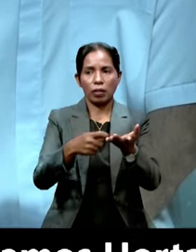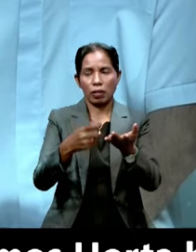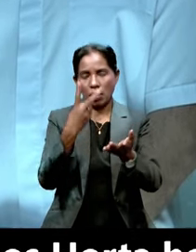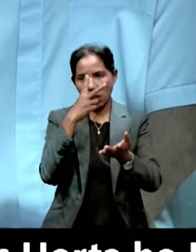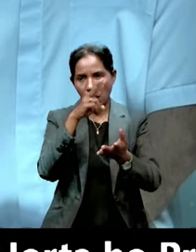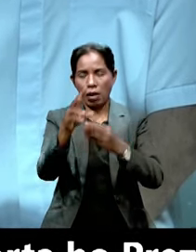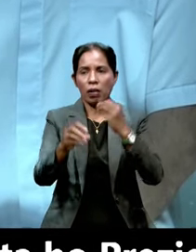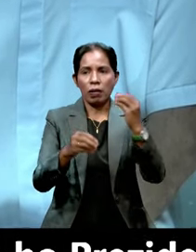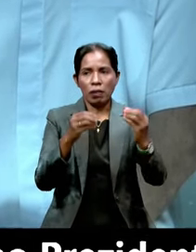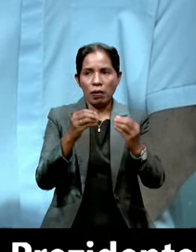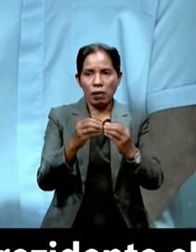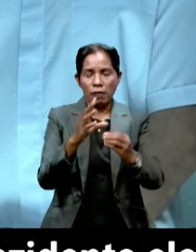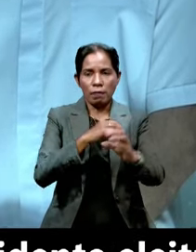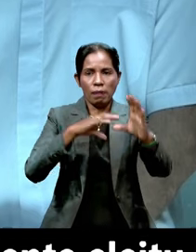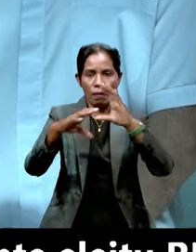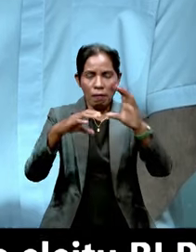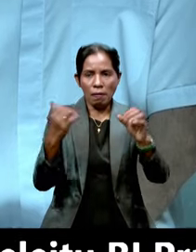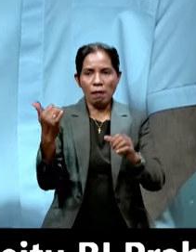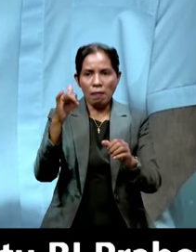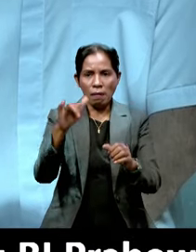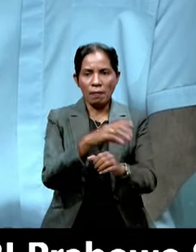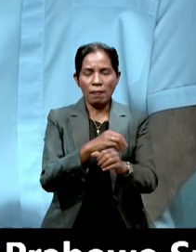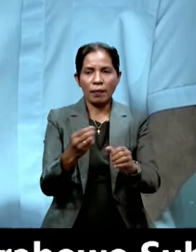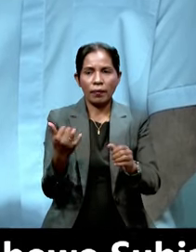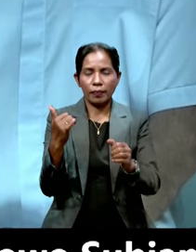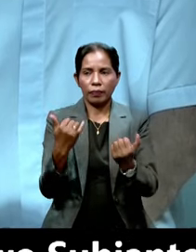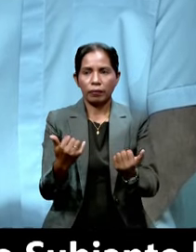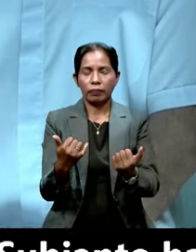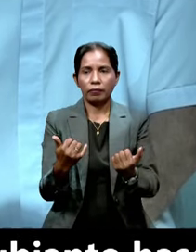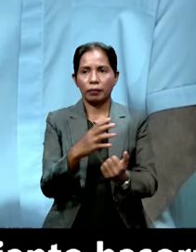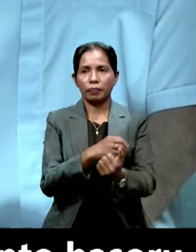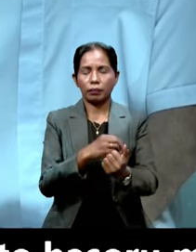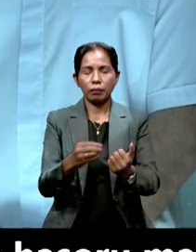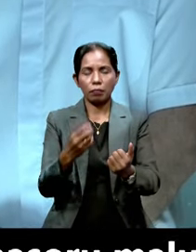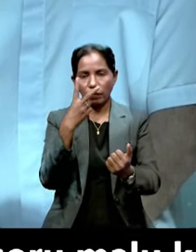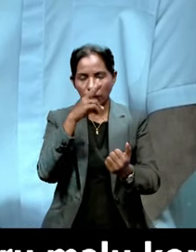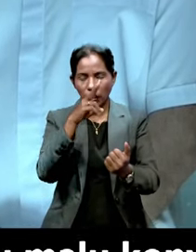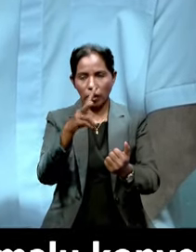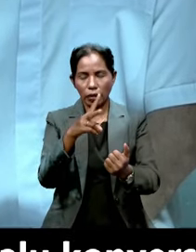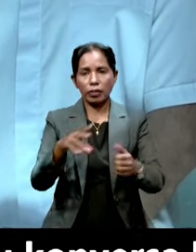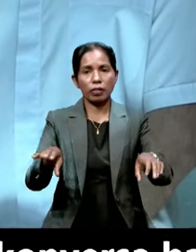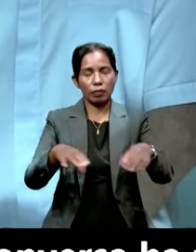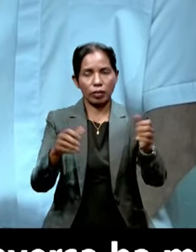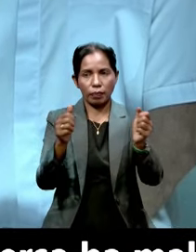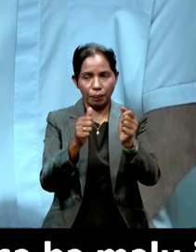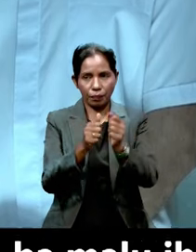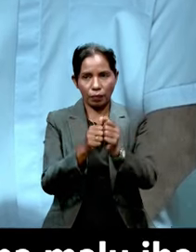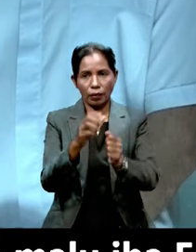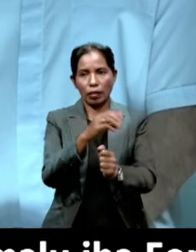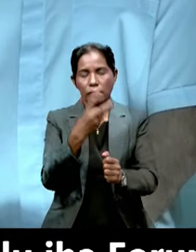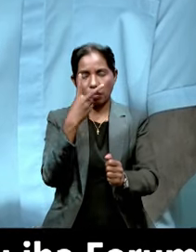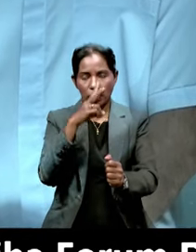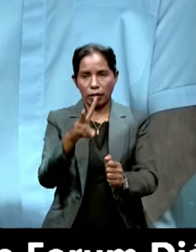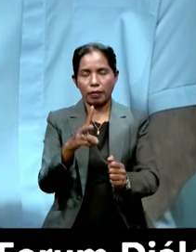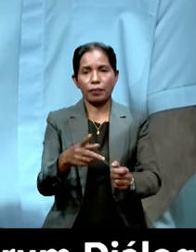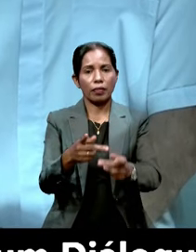com a parte de comunicação, se não é comunicação, e não sei, parte protocolar, e não sei, se não é protocolar, mas sei,